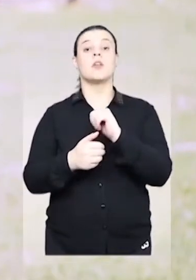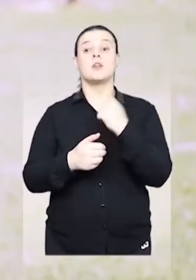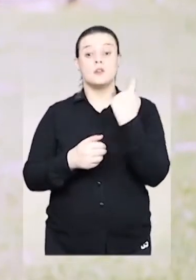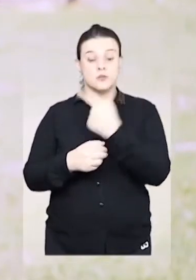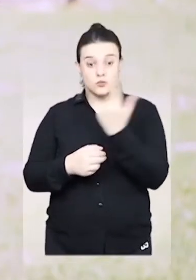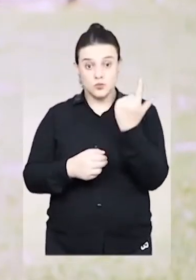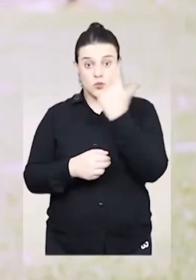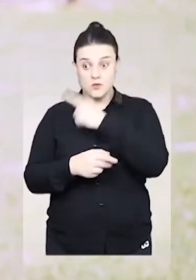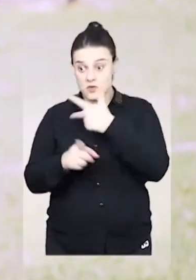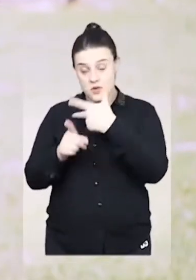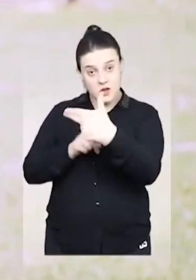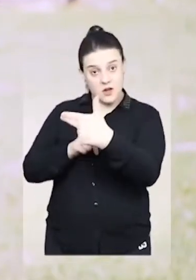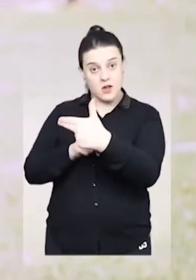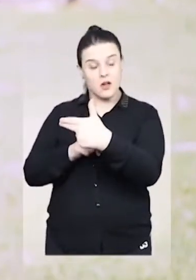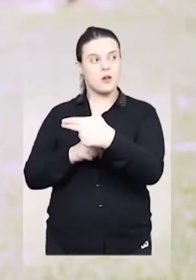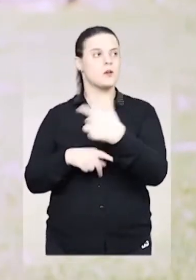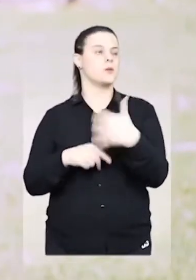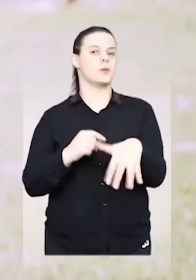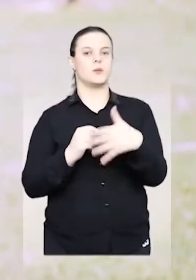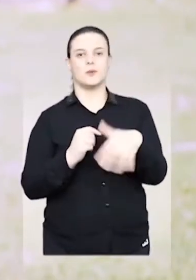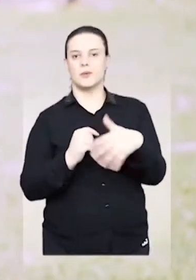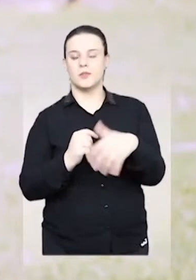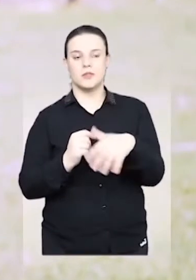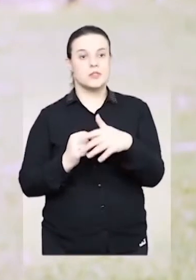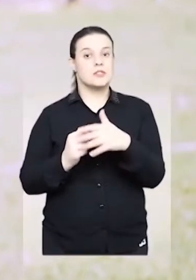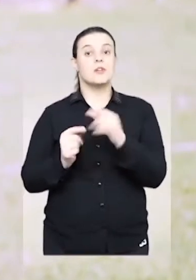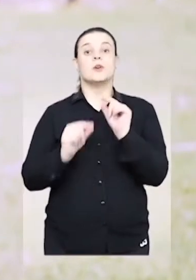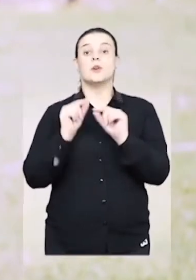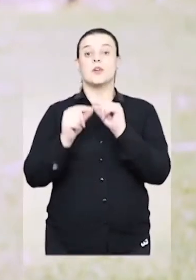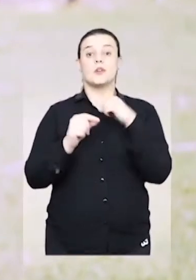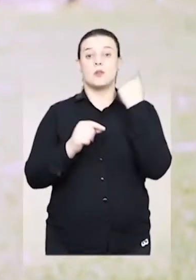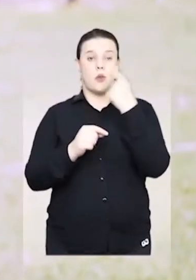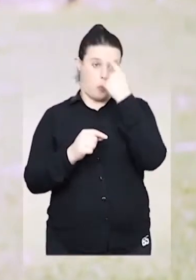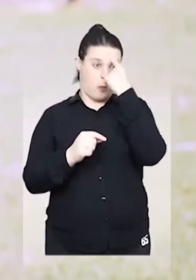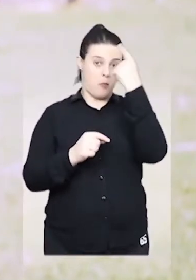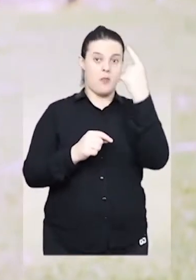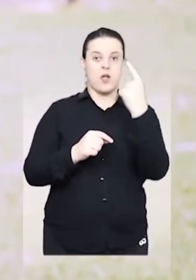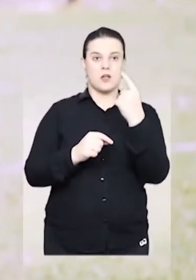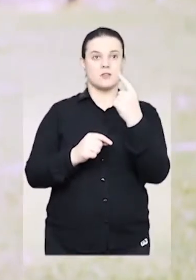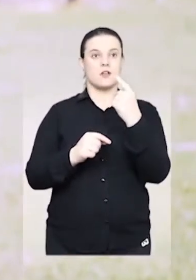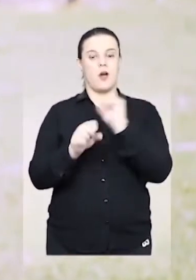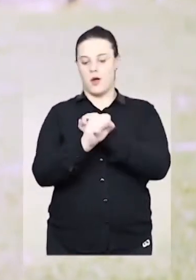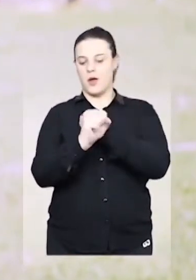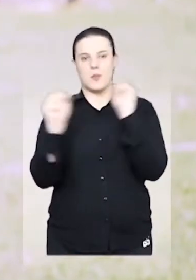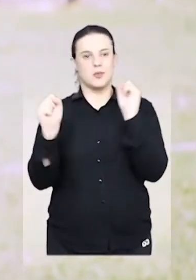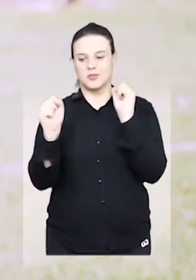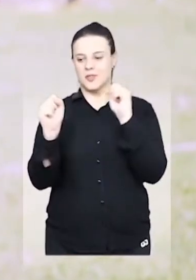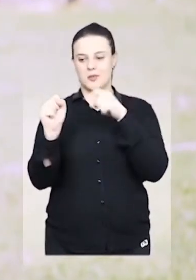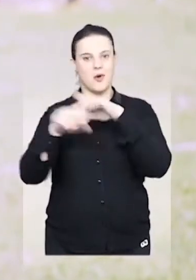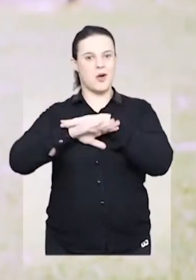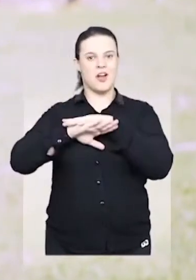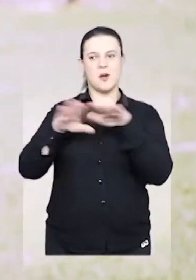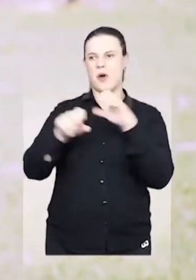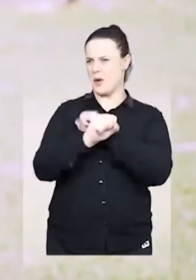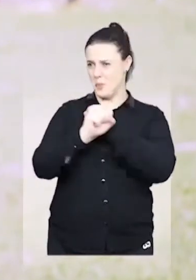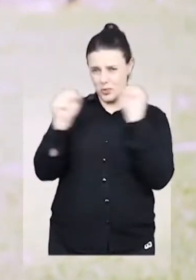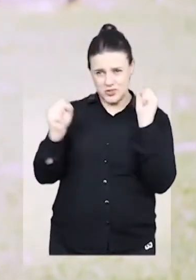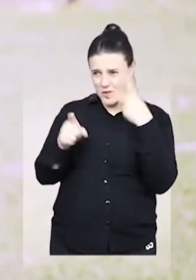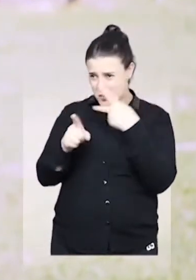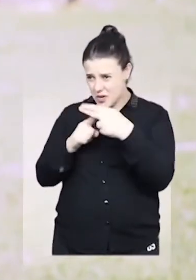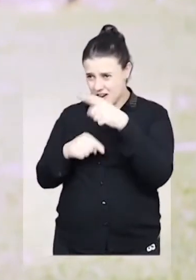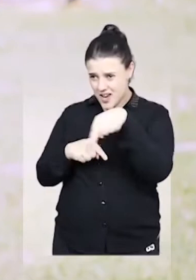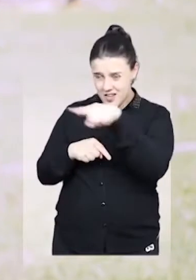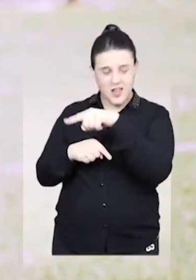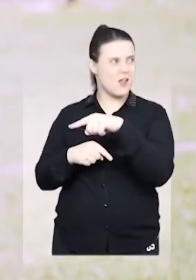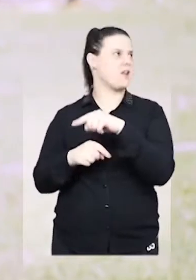e conseguir ganhar deles quebrou justamente a ideia da impossibilidade. É impossível o